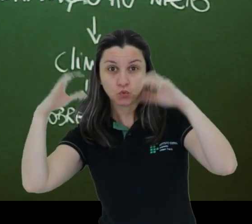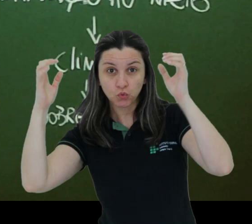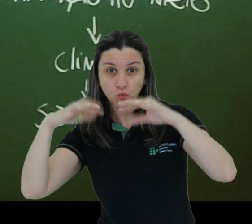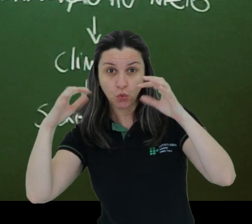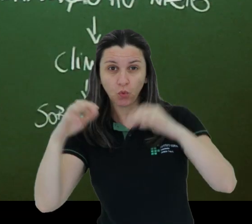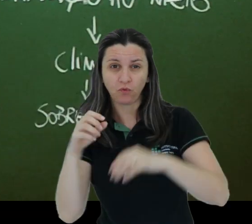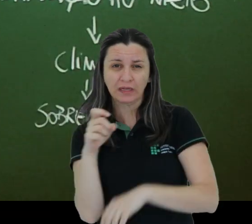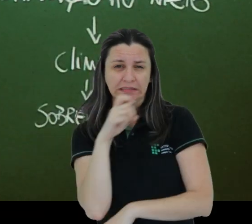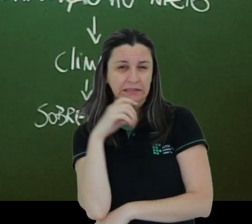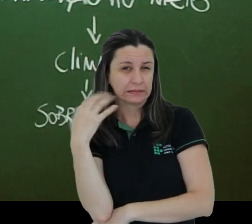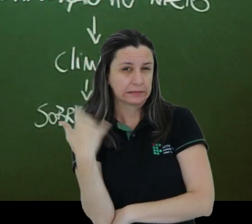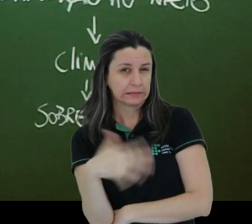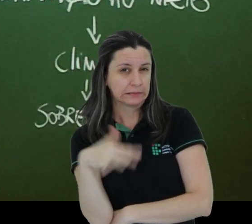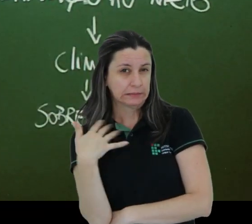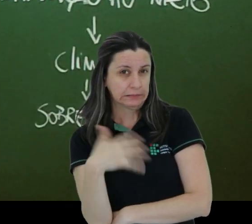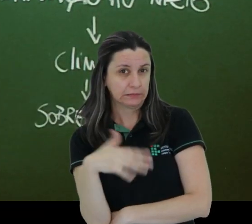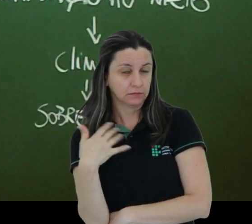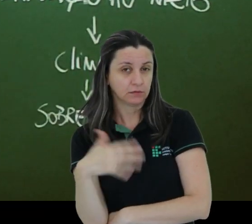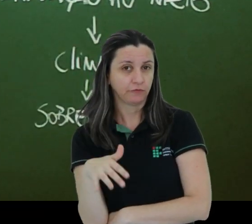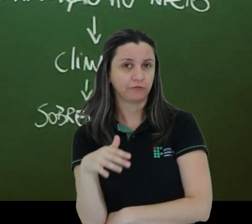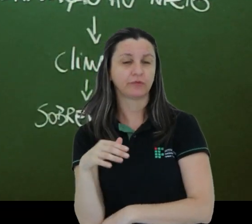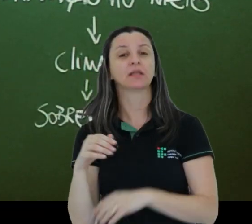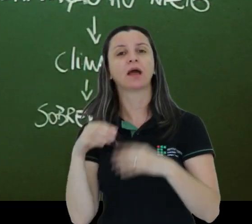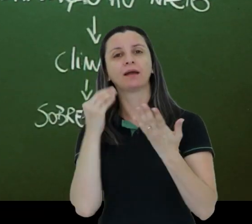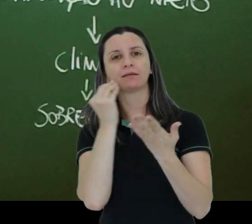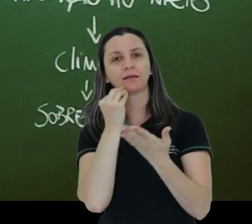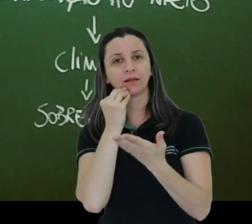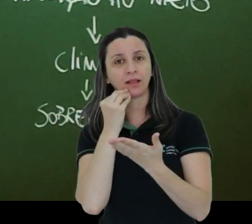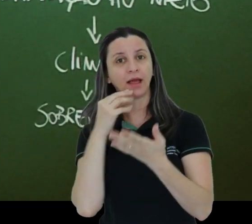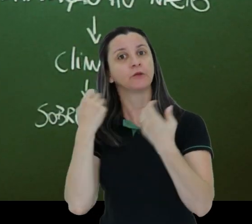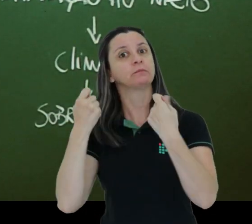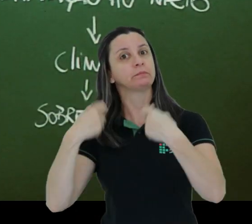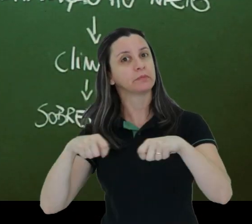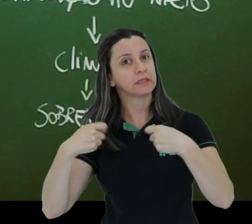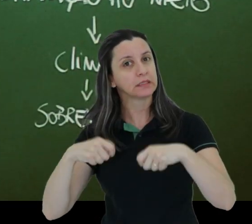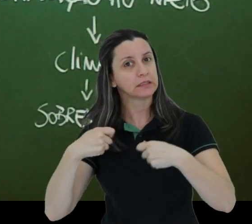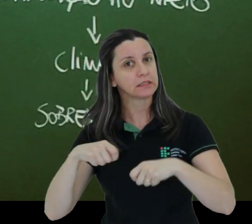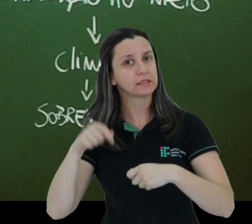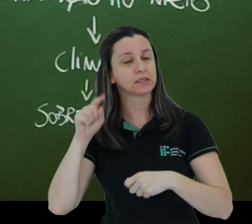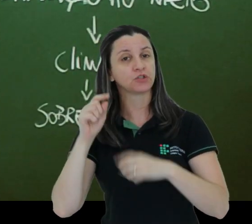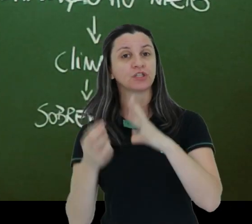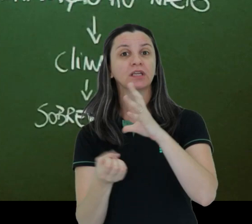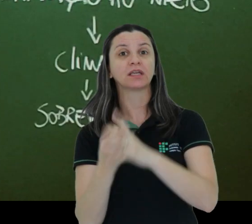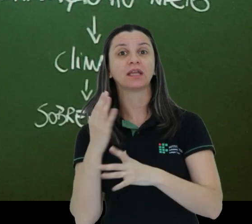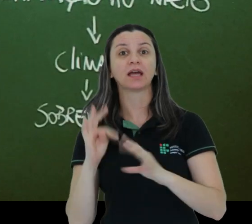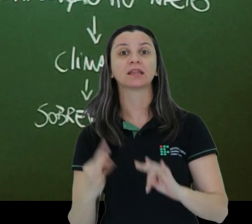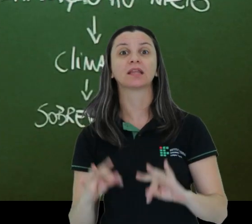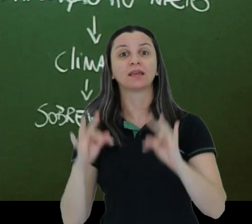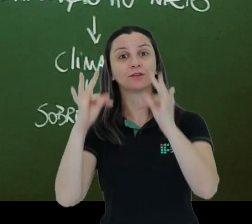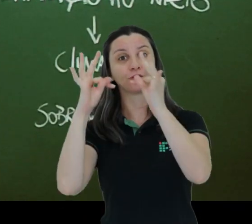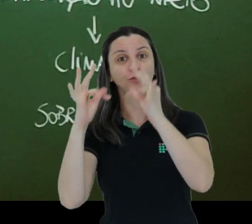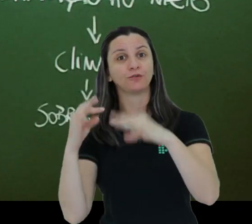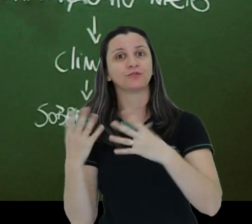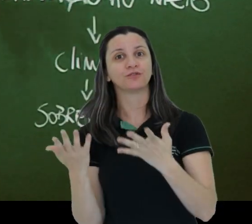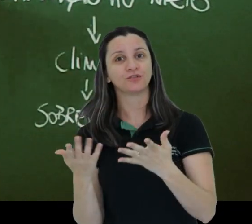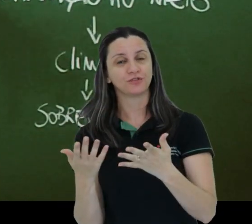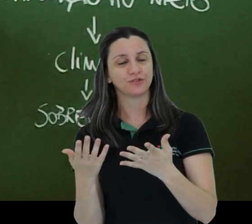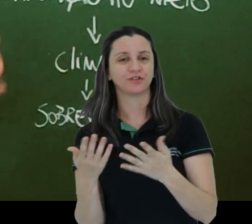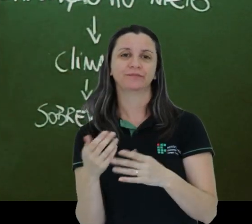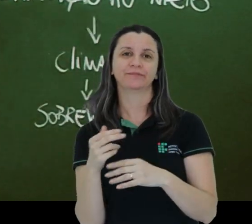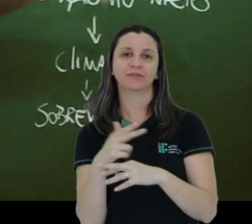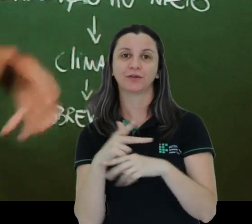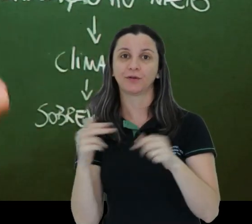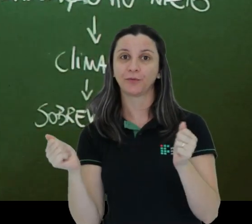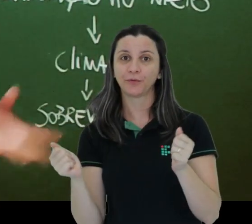muito chuvoso, com inverno rigoroso, óbvio que existia necessidade da criação, né,